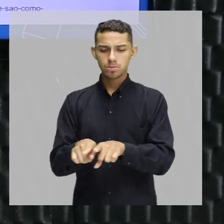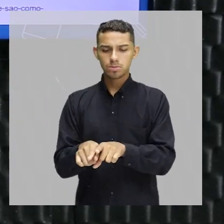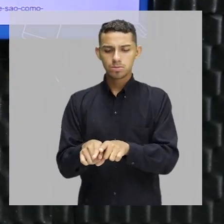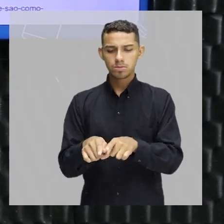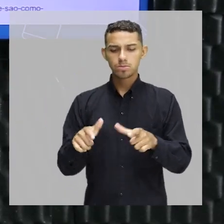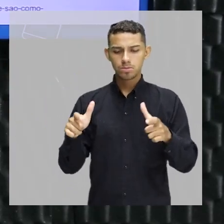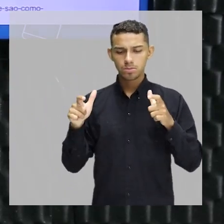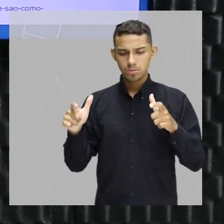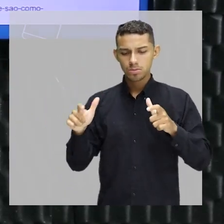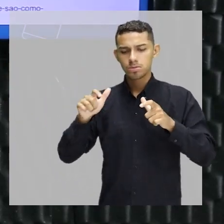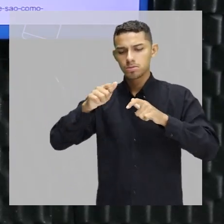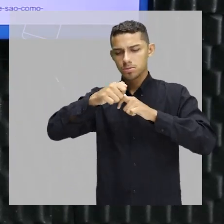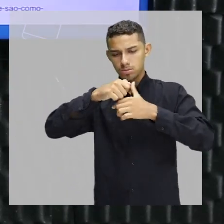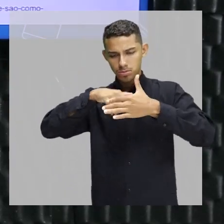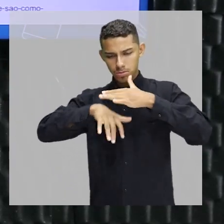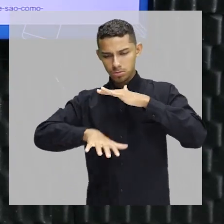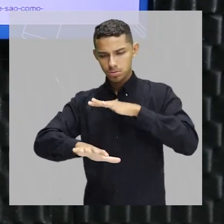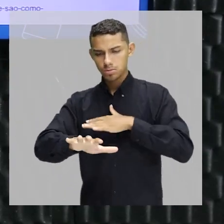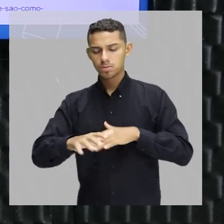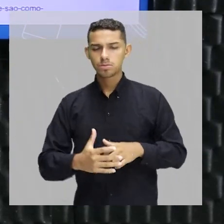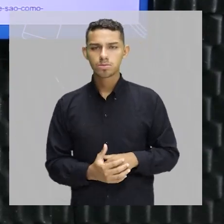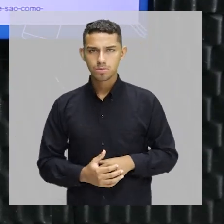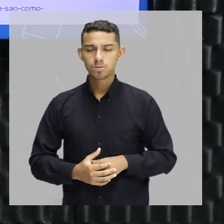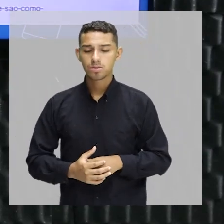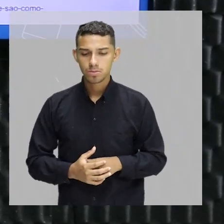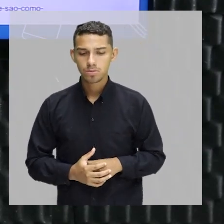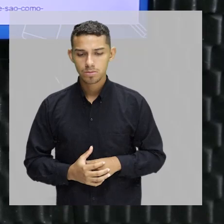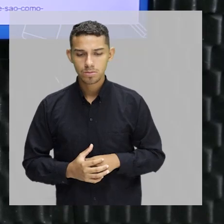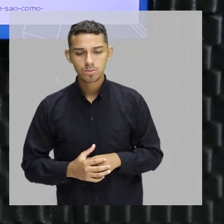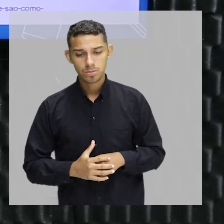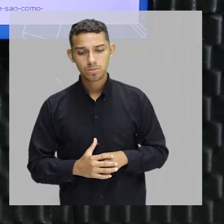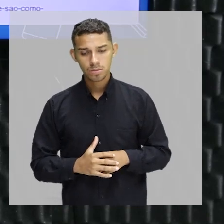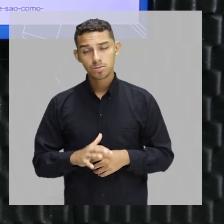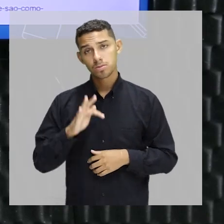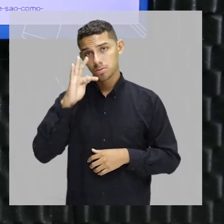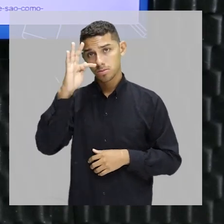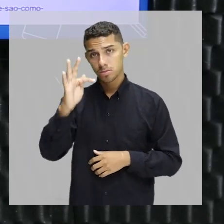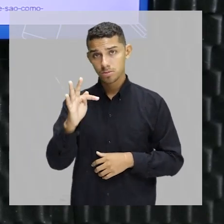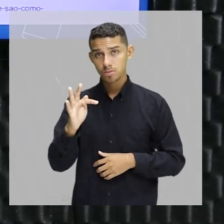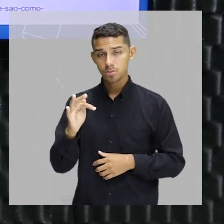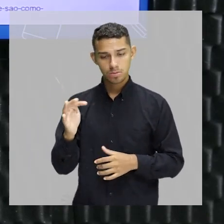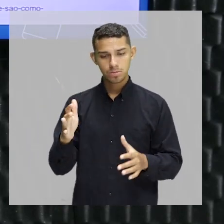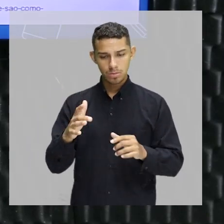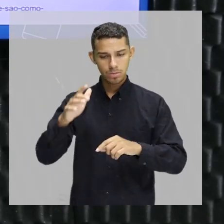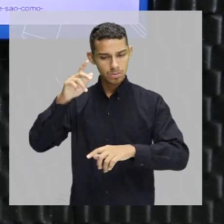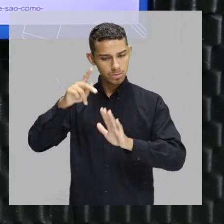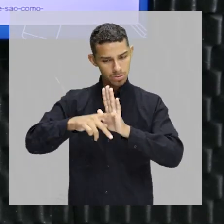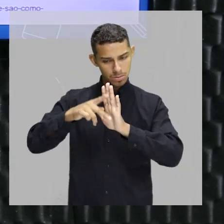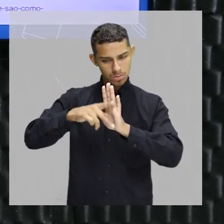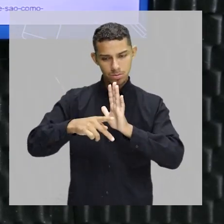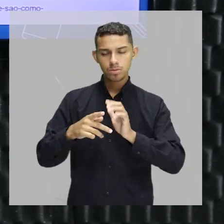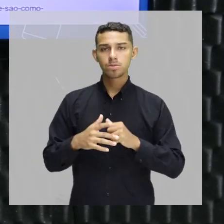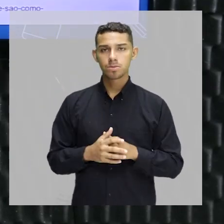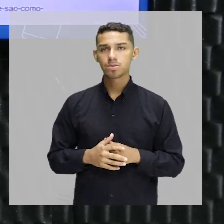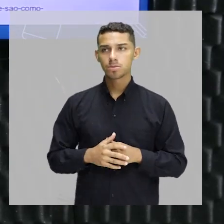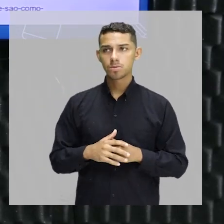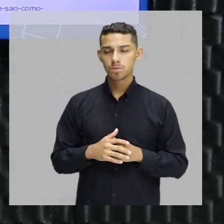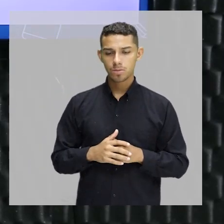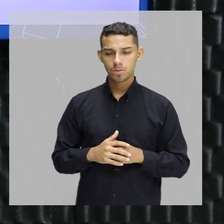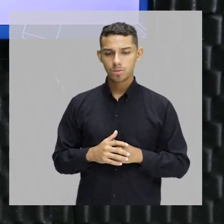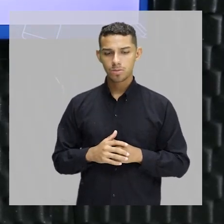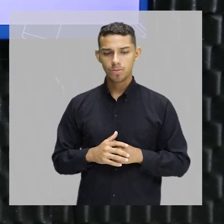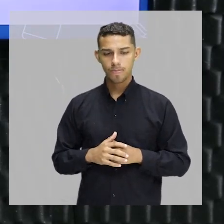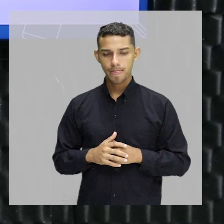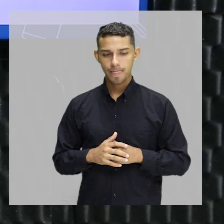Parte vai ser submersa, parte vai passar pelos Alpes suíços. Então esse é o futuro. Então vamos ver o que, é que eles estão projetando aí, certo? Fazer um colisor bem